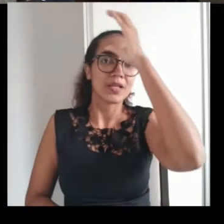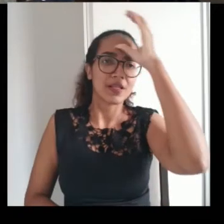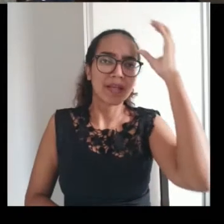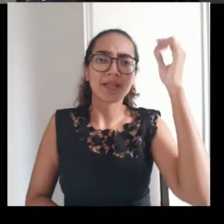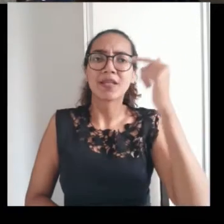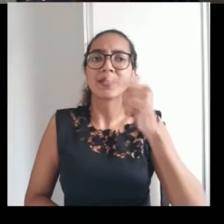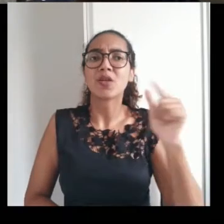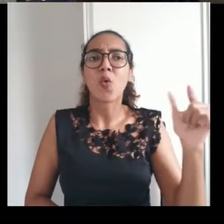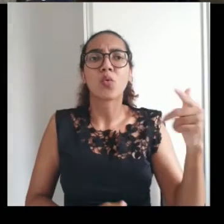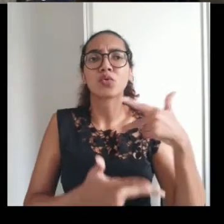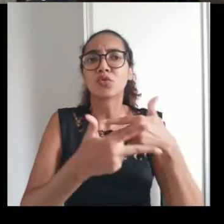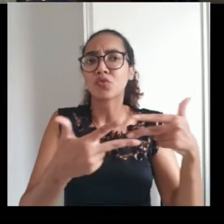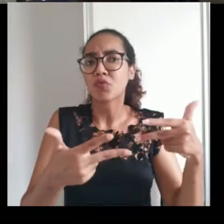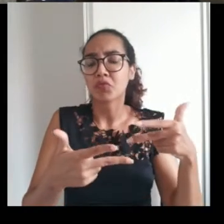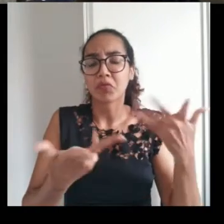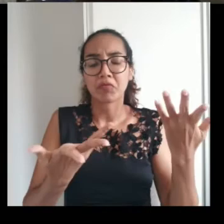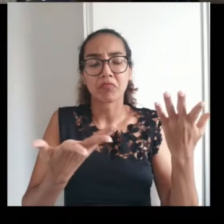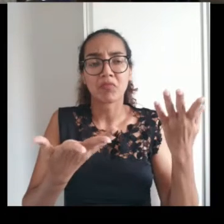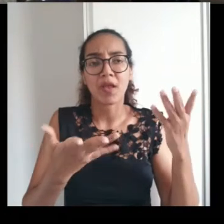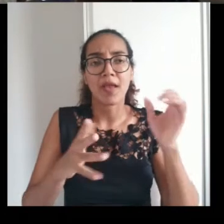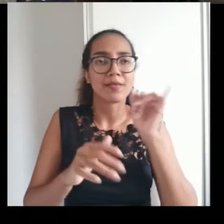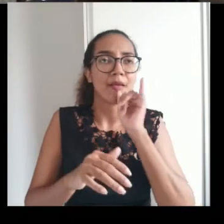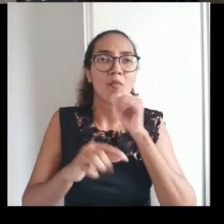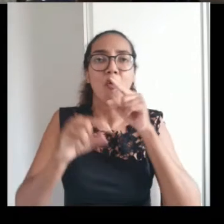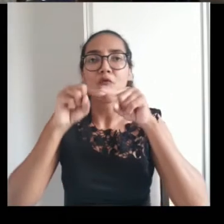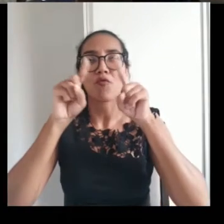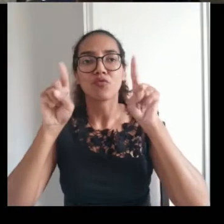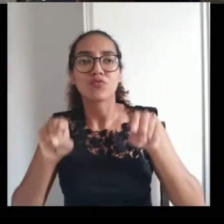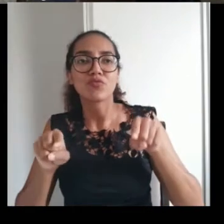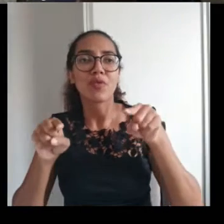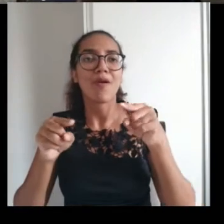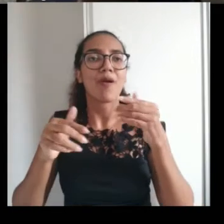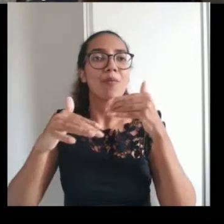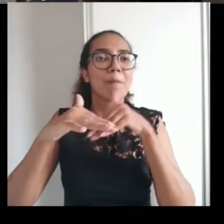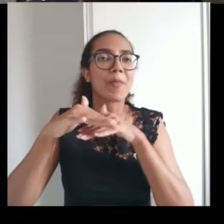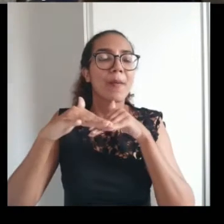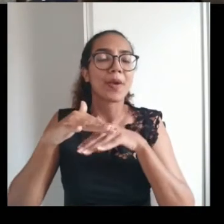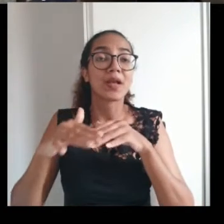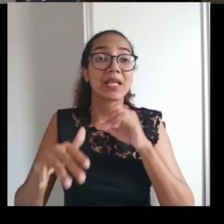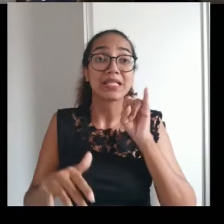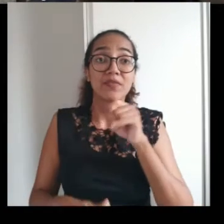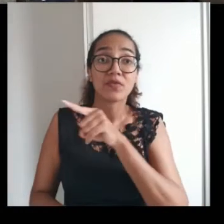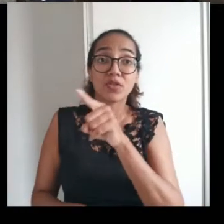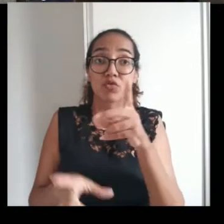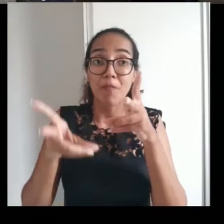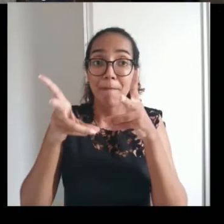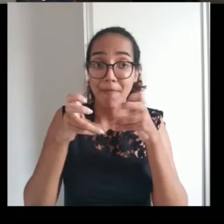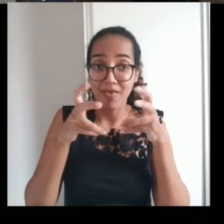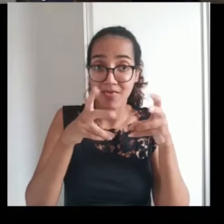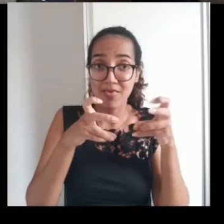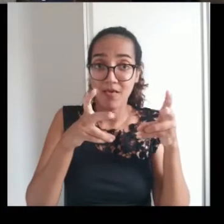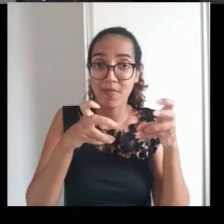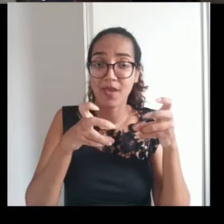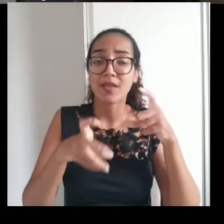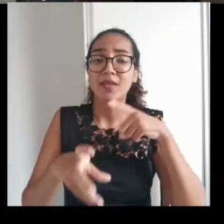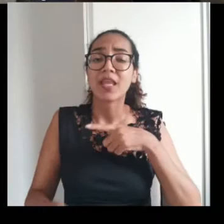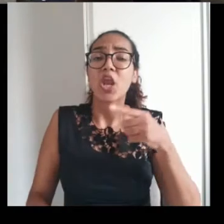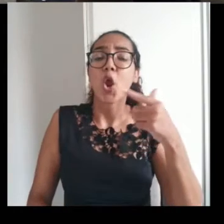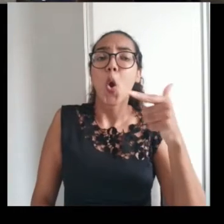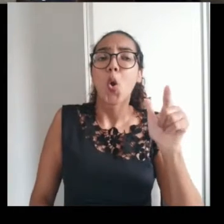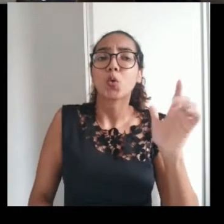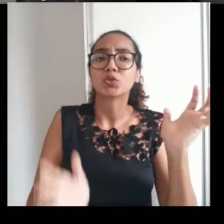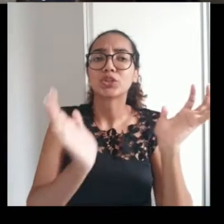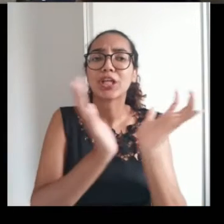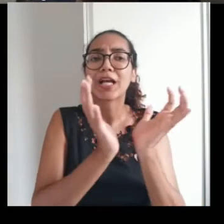porventura, a gente tivesse aqui, né? Funcionário, etc. Né? E se vocês perceberem, ó, a gente tem uma outra classe aqui